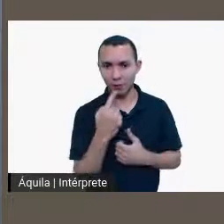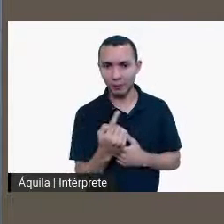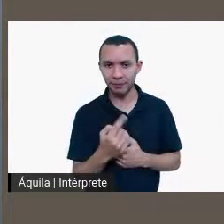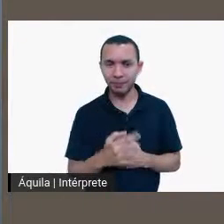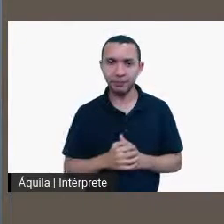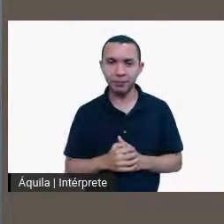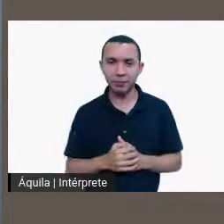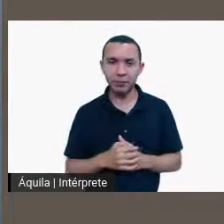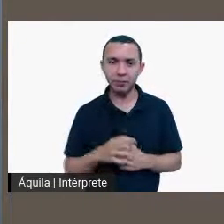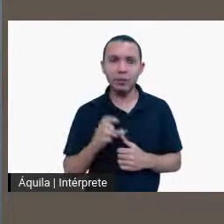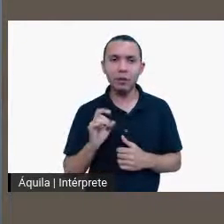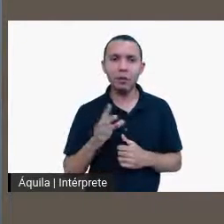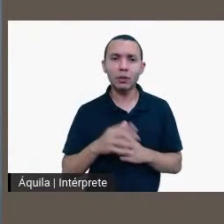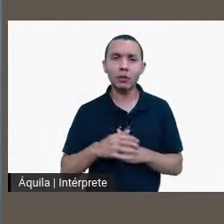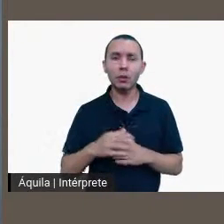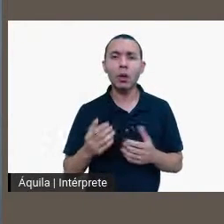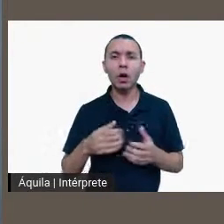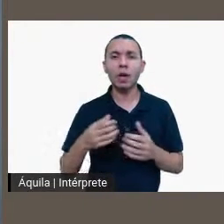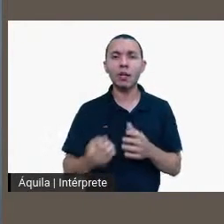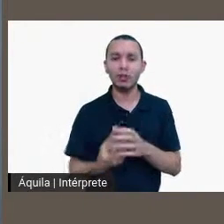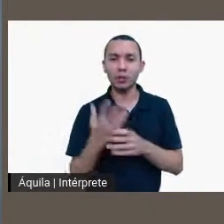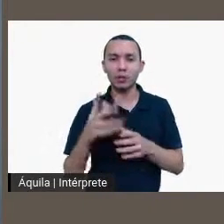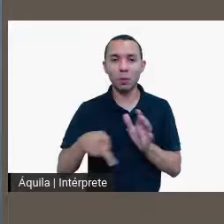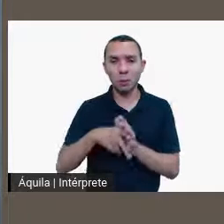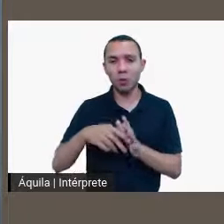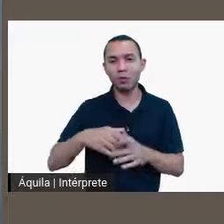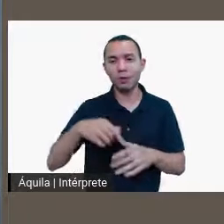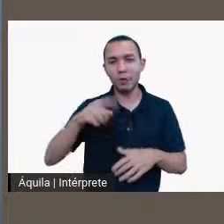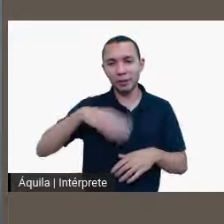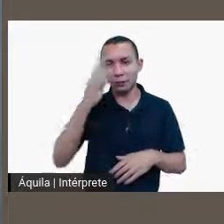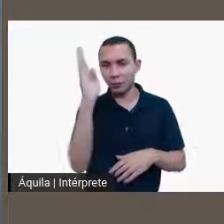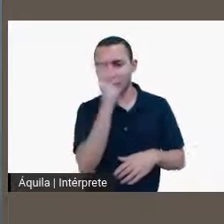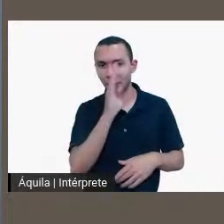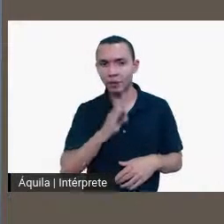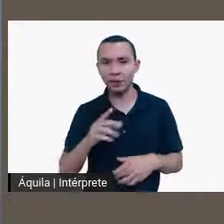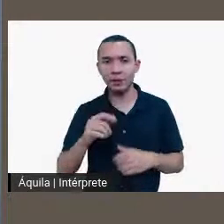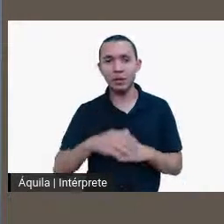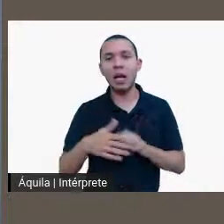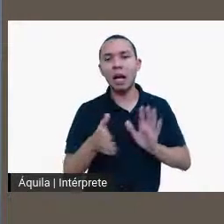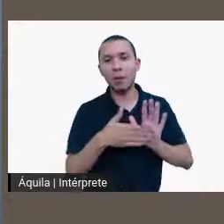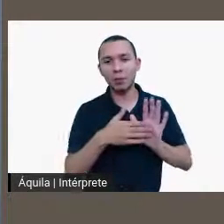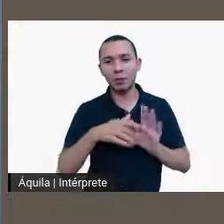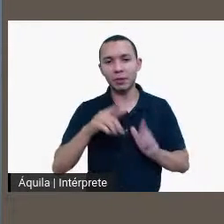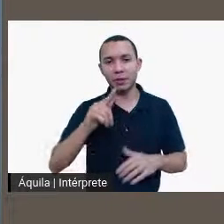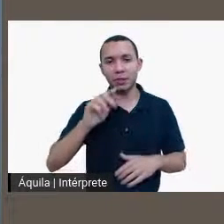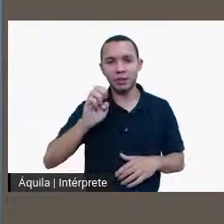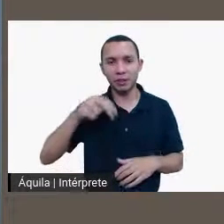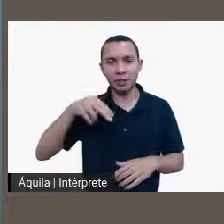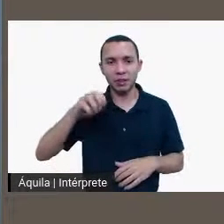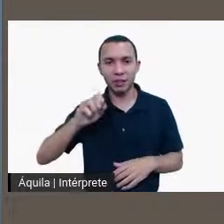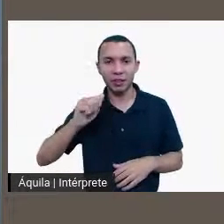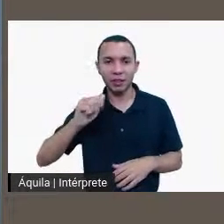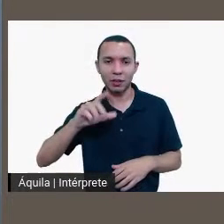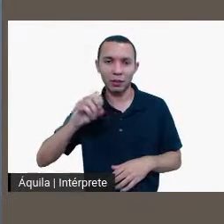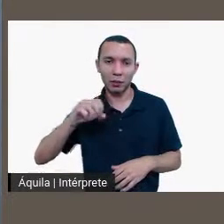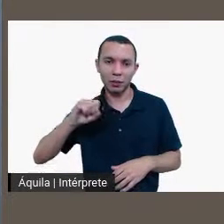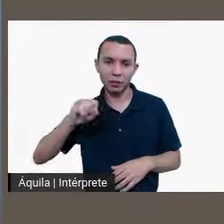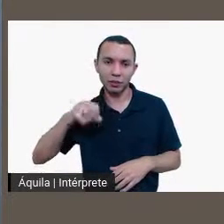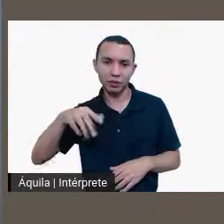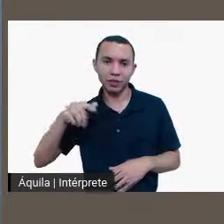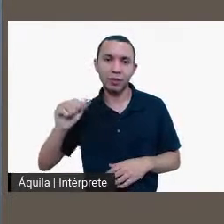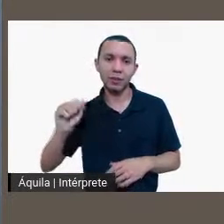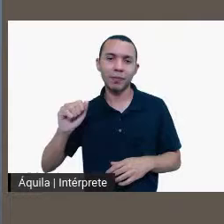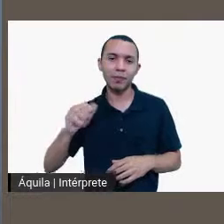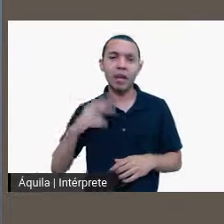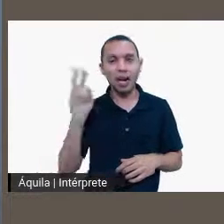como um mito fundador da modernidade brasileira, porque, seguindo a proposta genealógica, a história ensina também a rir